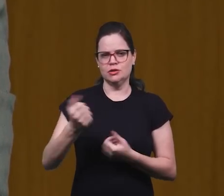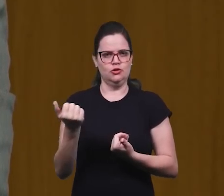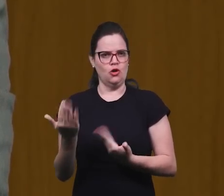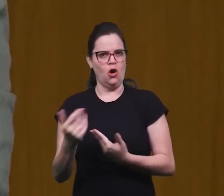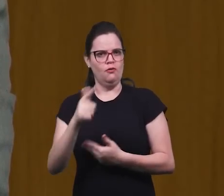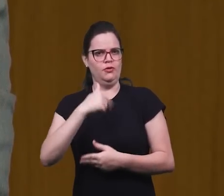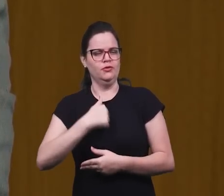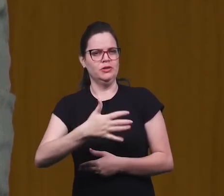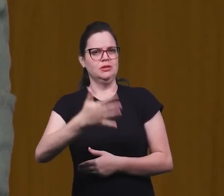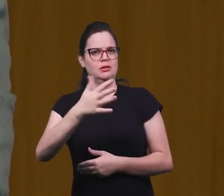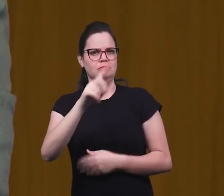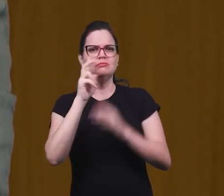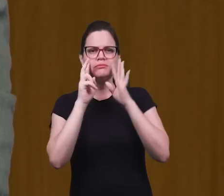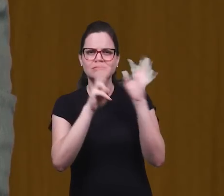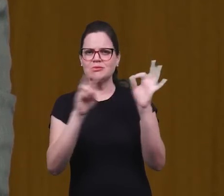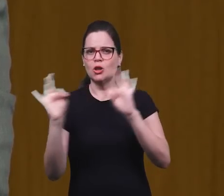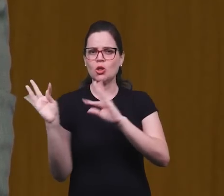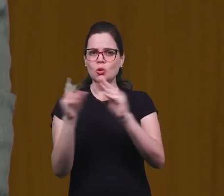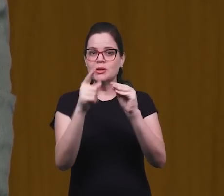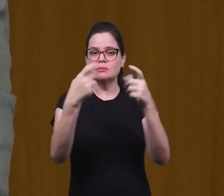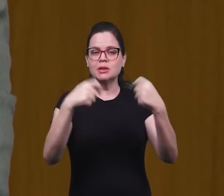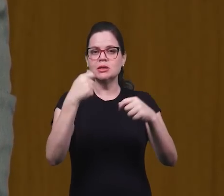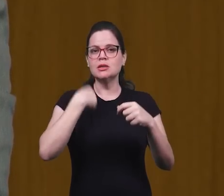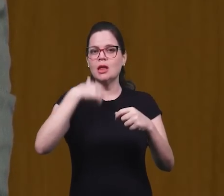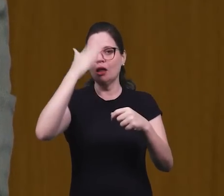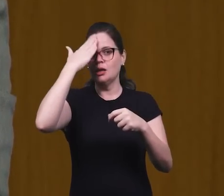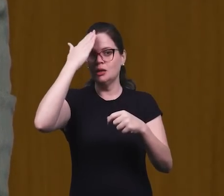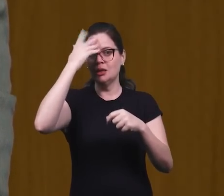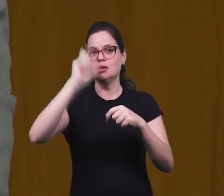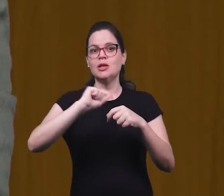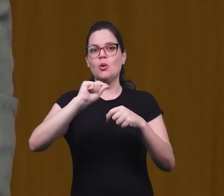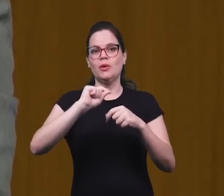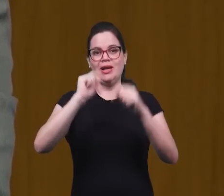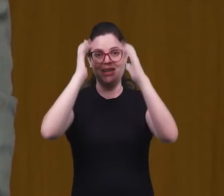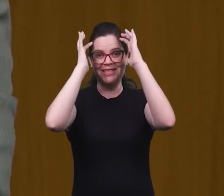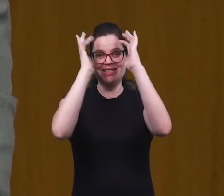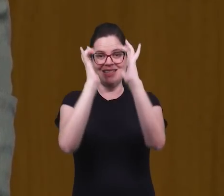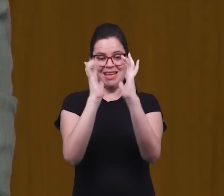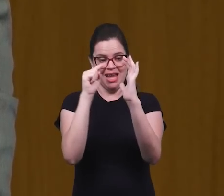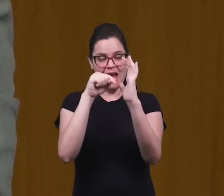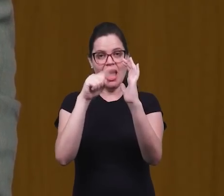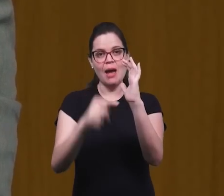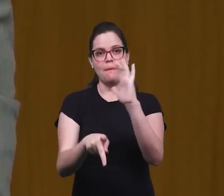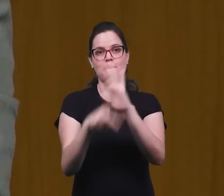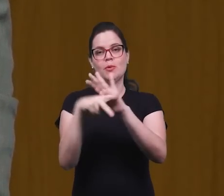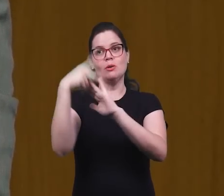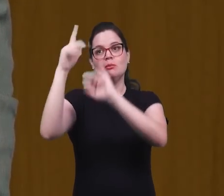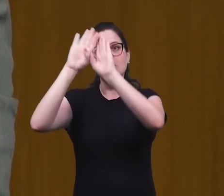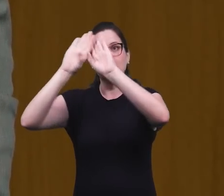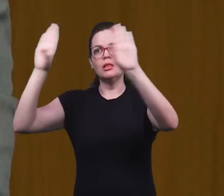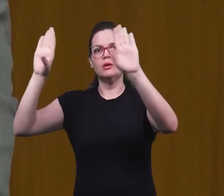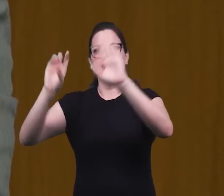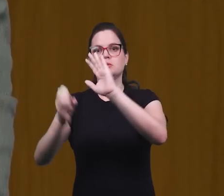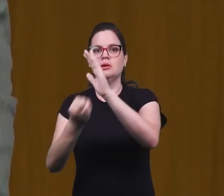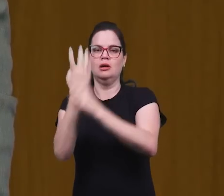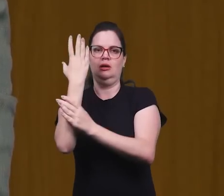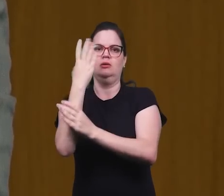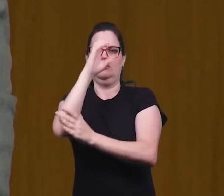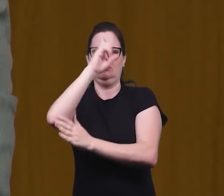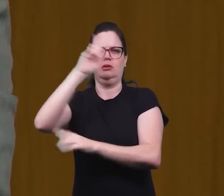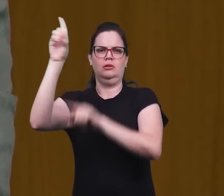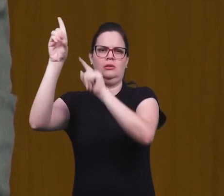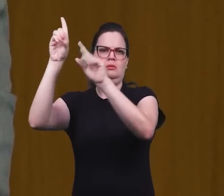teve esse link, você entender que tudo isso é obra das mãos do nosso Deus. Então, há um Deus criador,